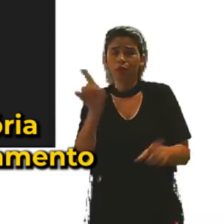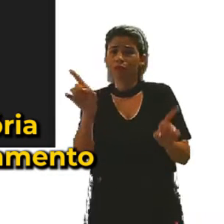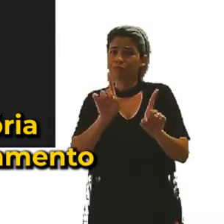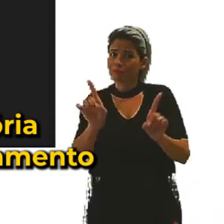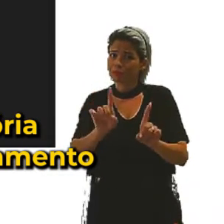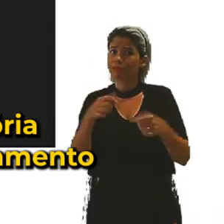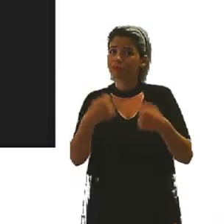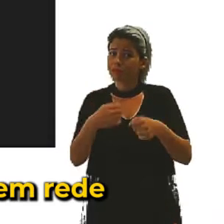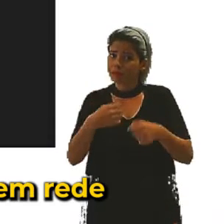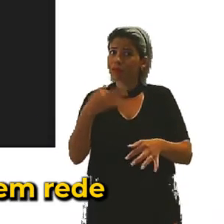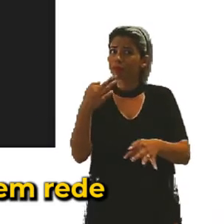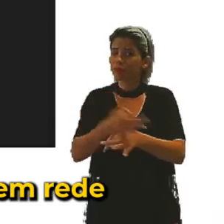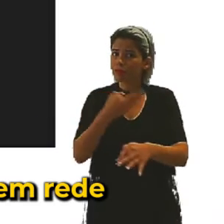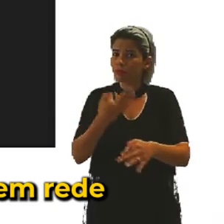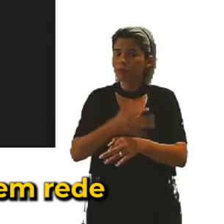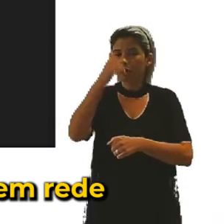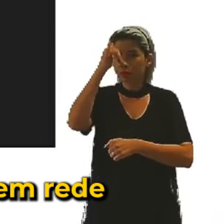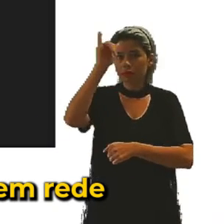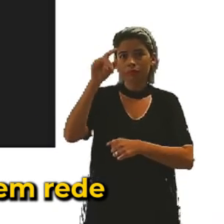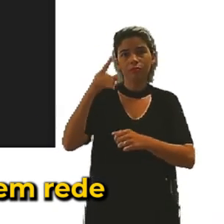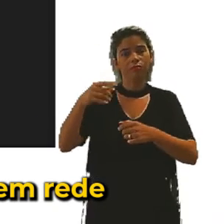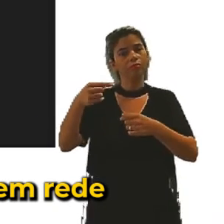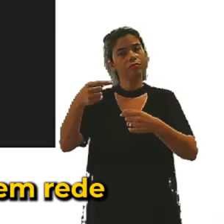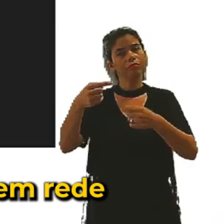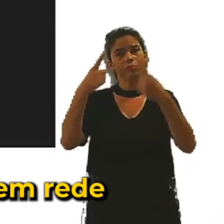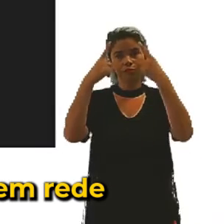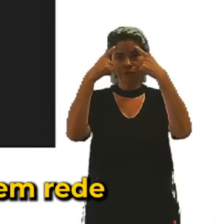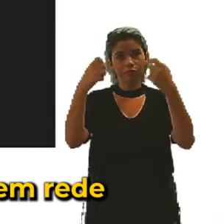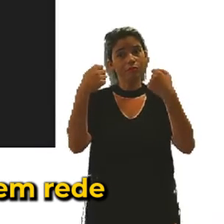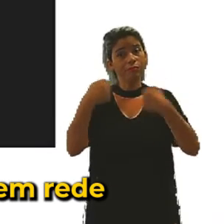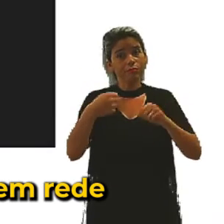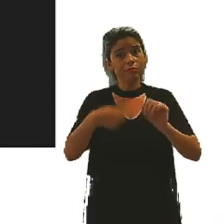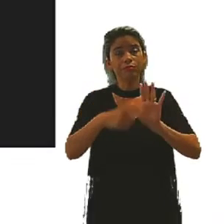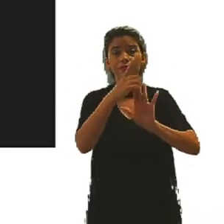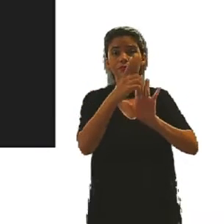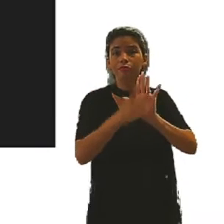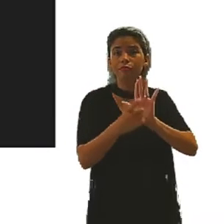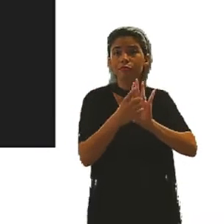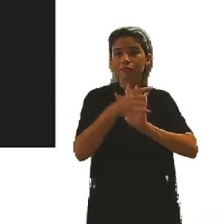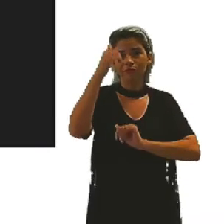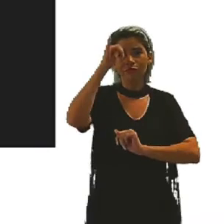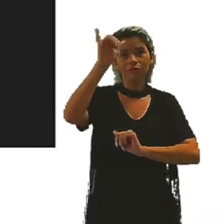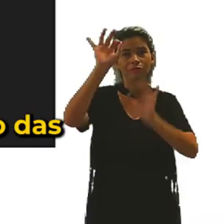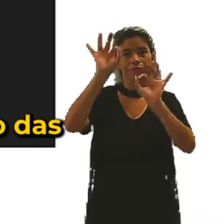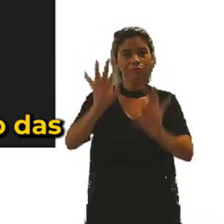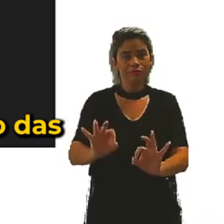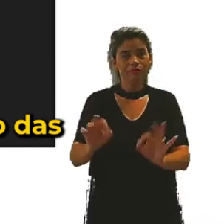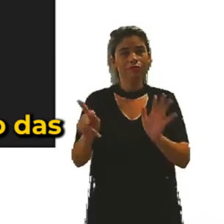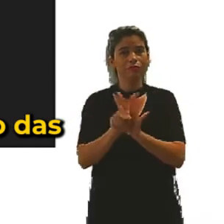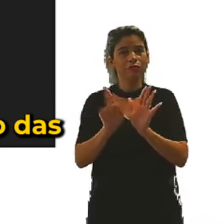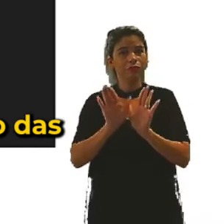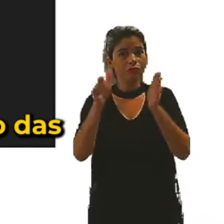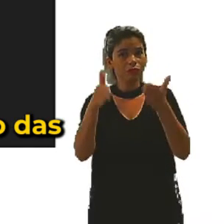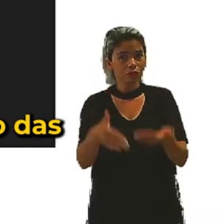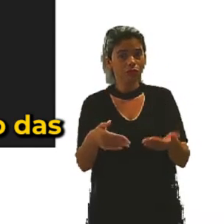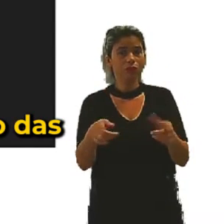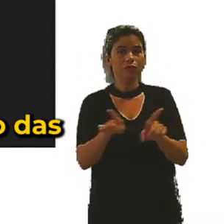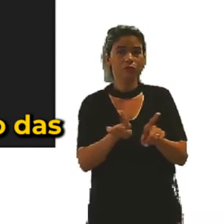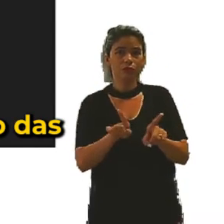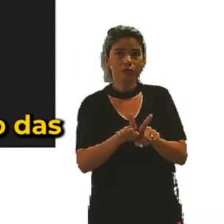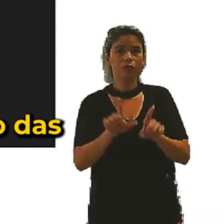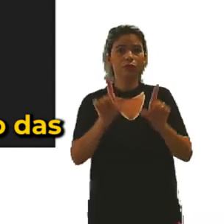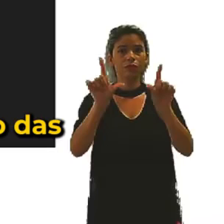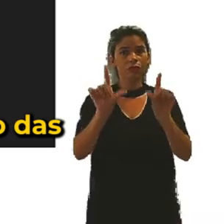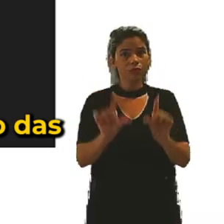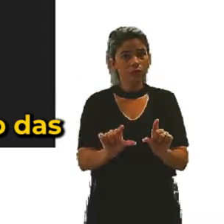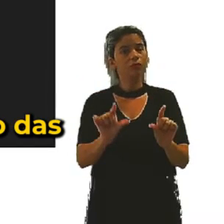prevenção e enfrentamento à violência, nós precisamos de diretrizes preventivas e em rede, para que não gere desmotivação e baixa resolução